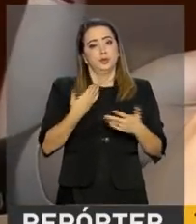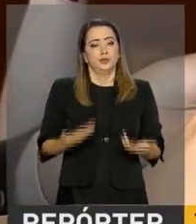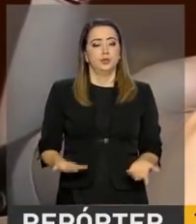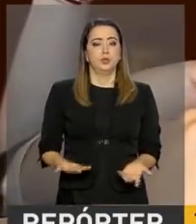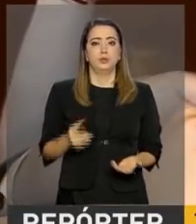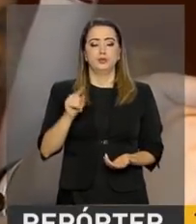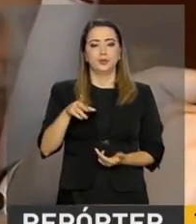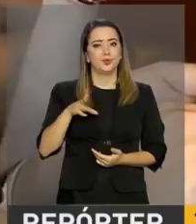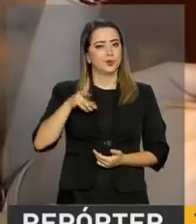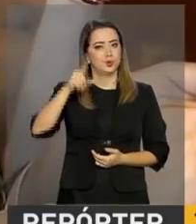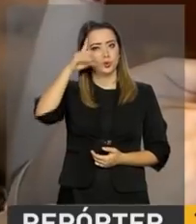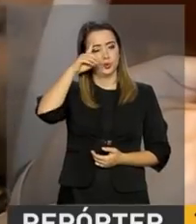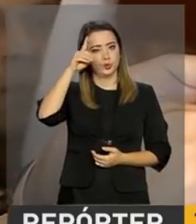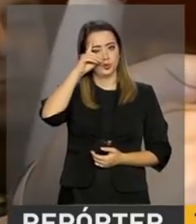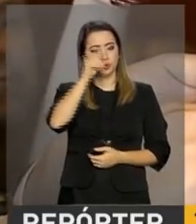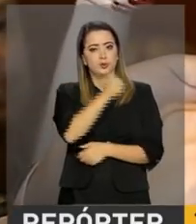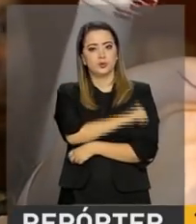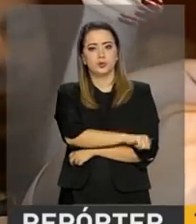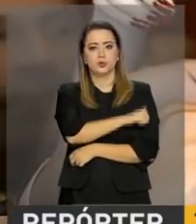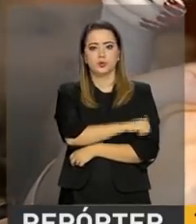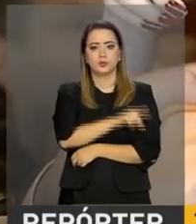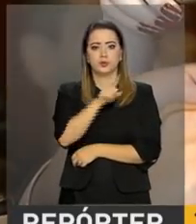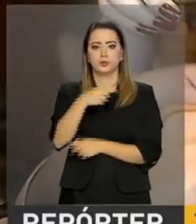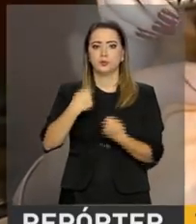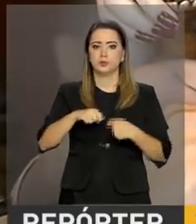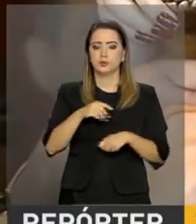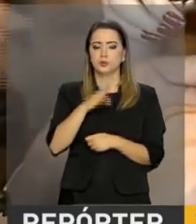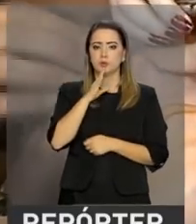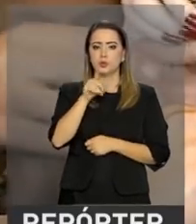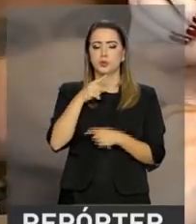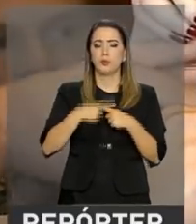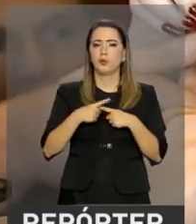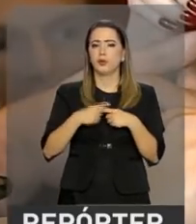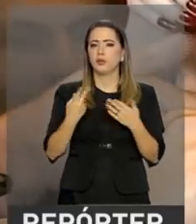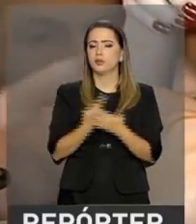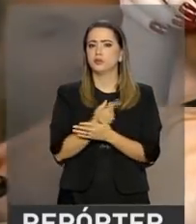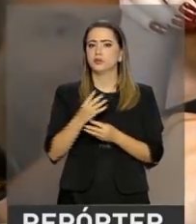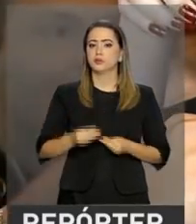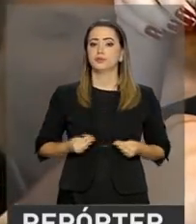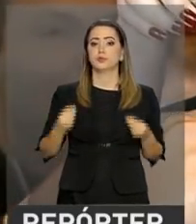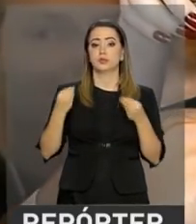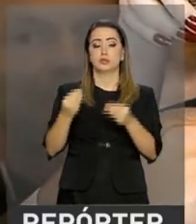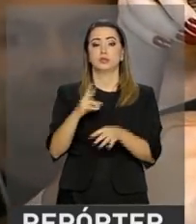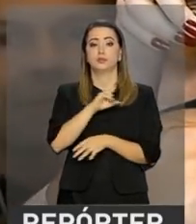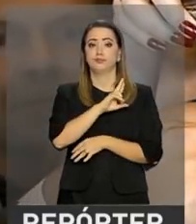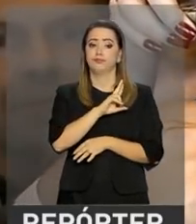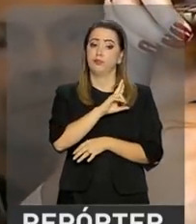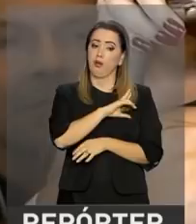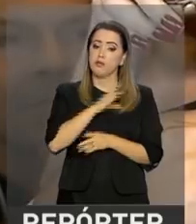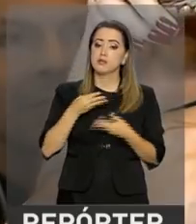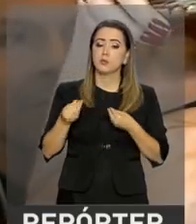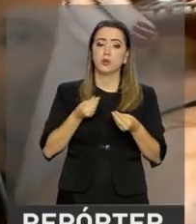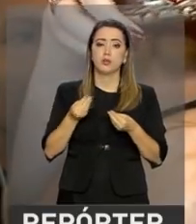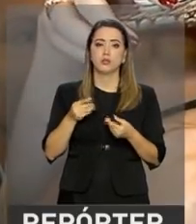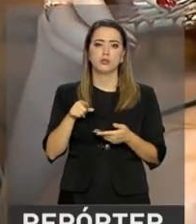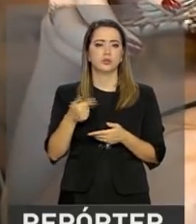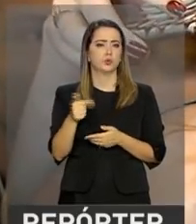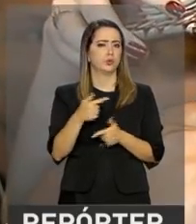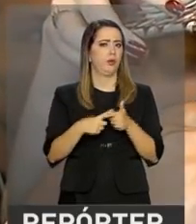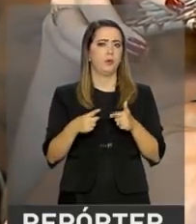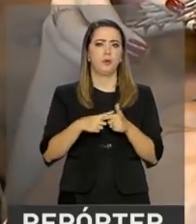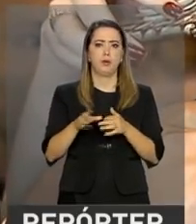do rio de janeiro lamentável eu preciso conhecer bem as razões e ir atrás responsável isso não põe em xeque a eficácia